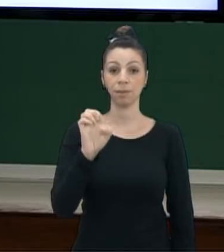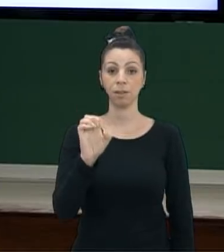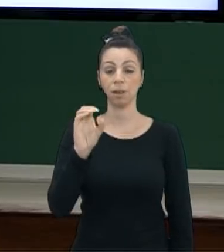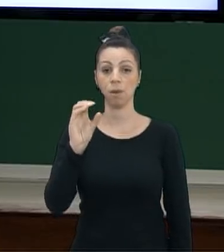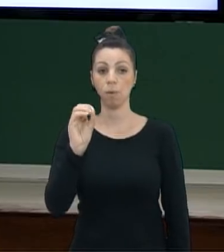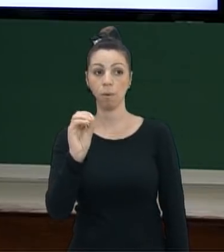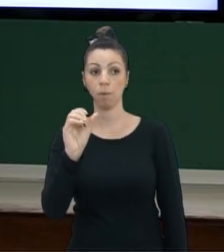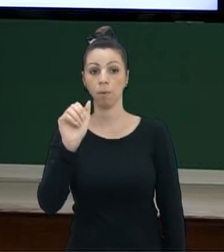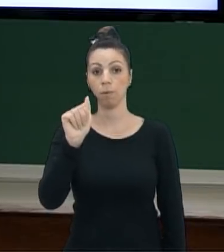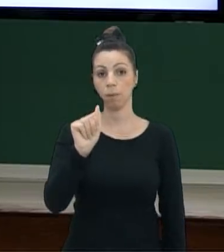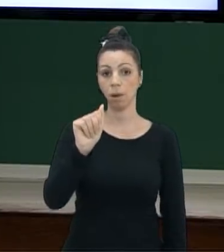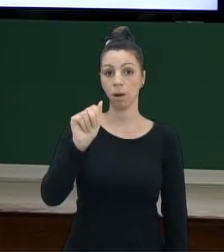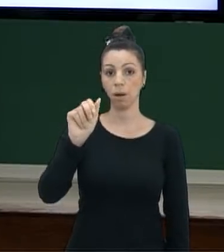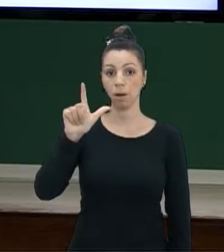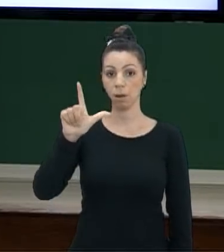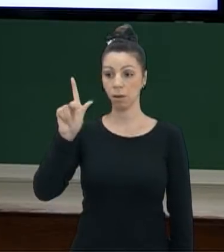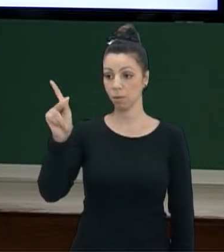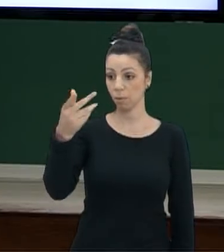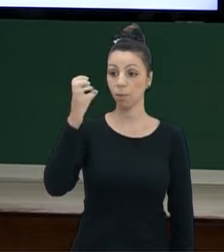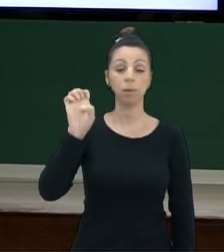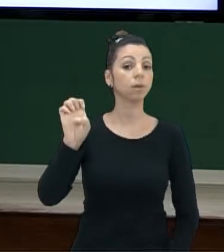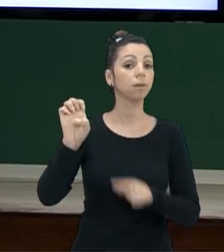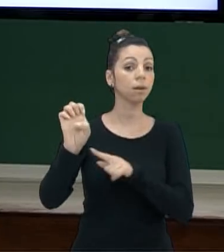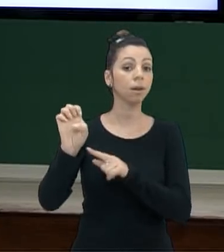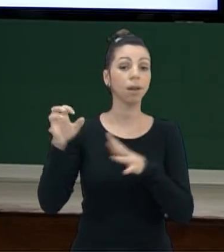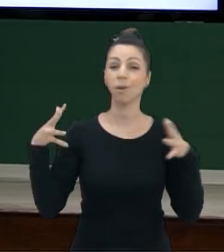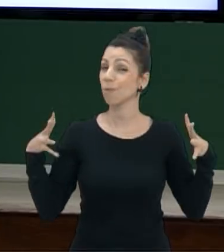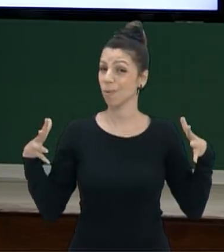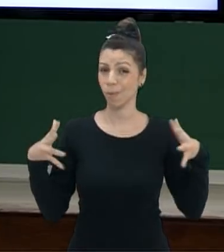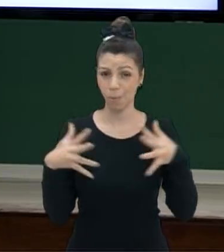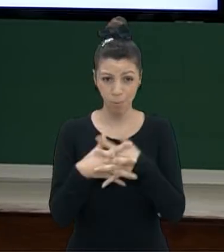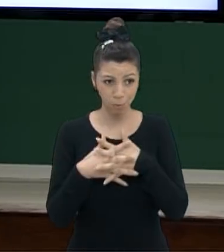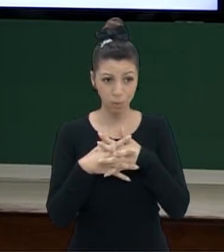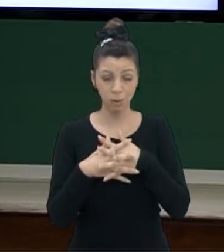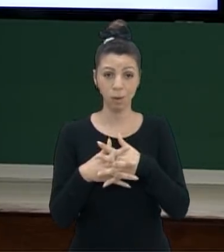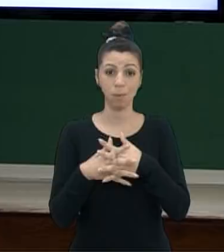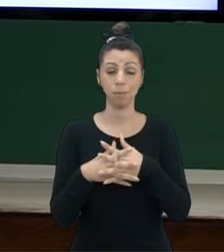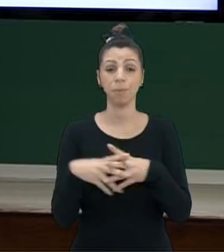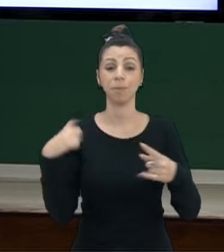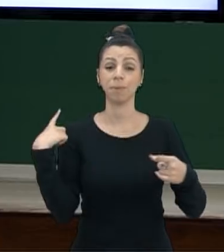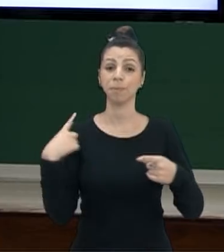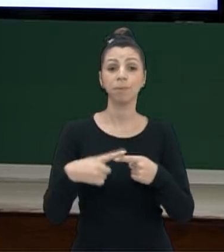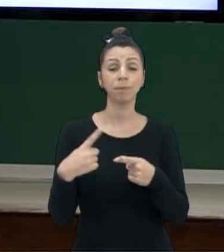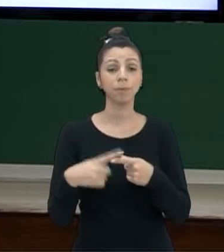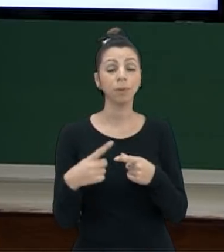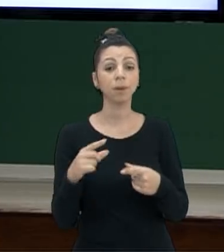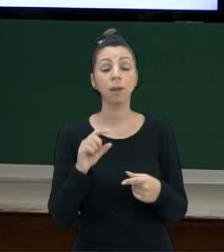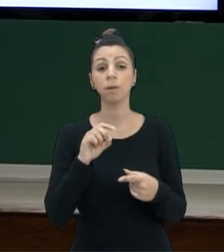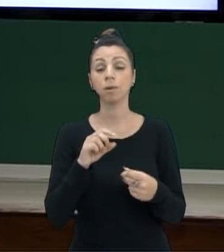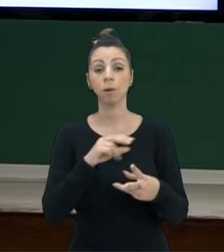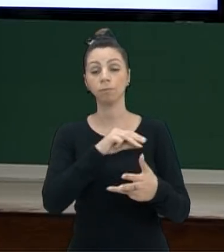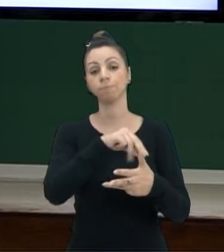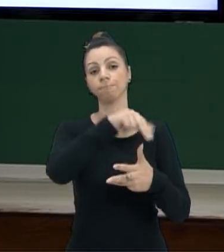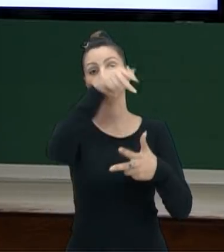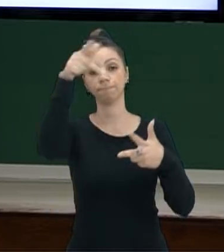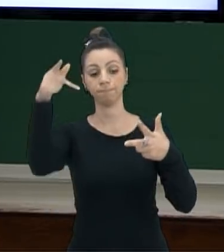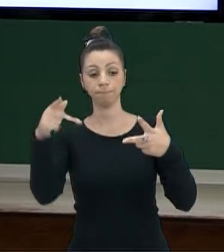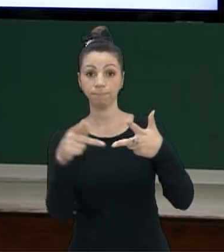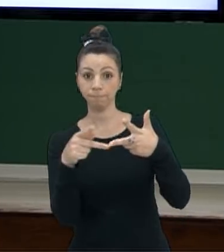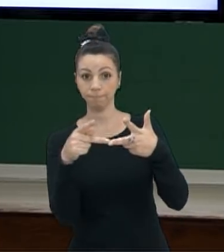lhe. Eles causam muita confusão e são os que nós mais utilizamos. Por quê? Eles não se referem à terceira